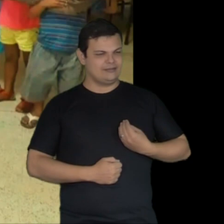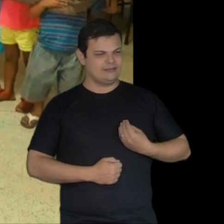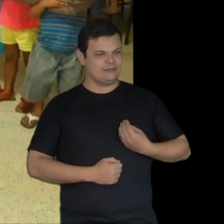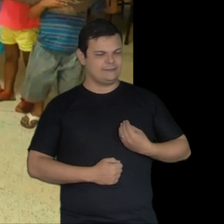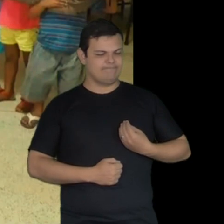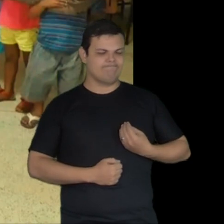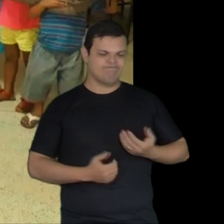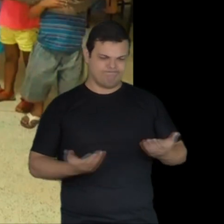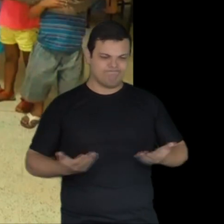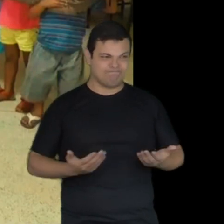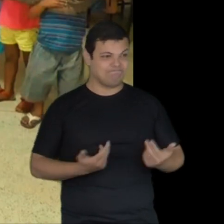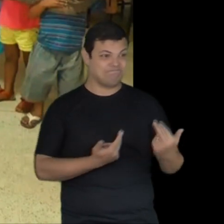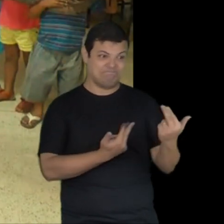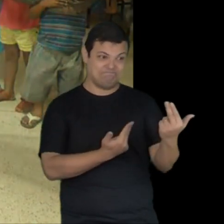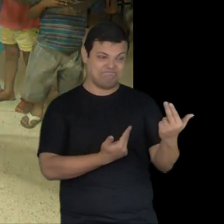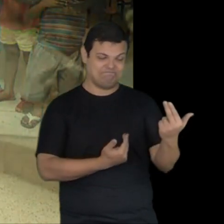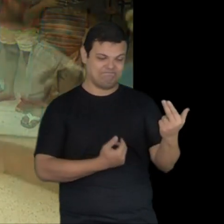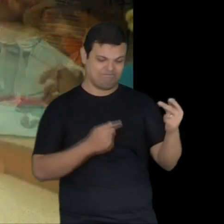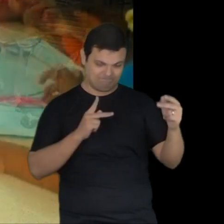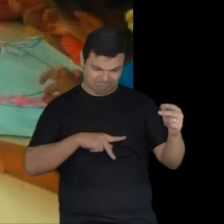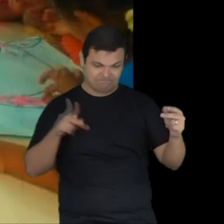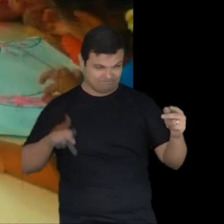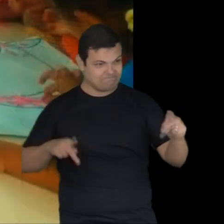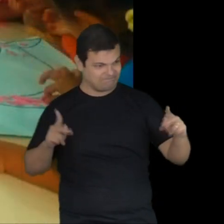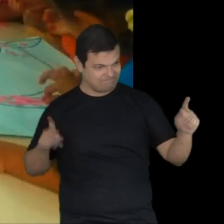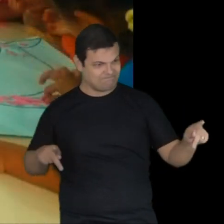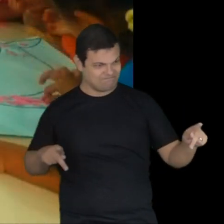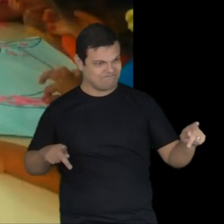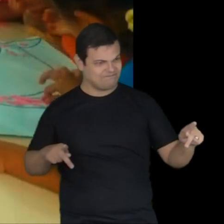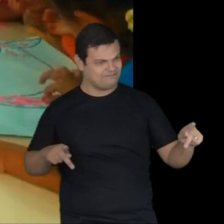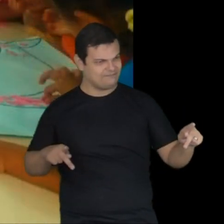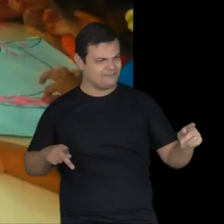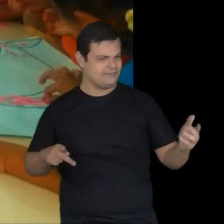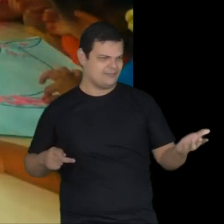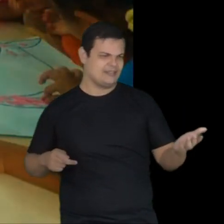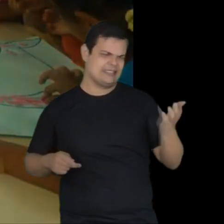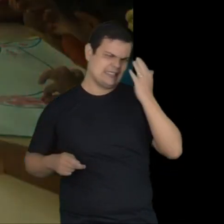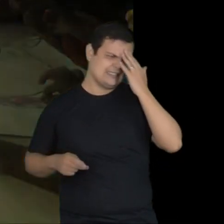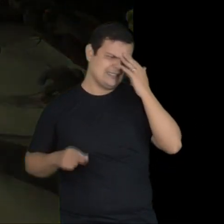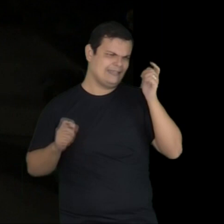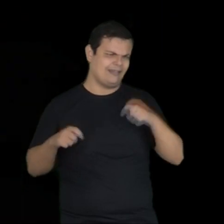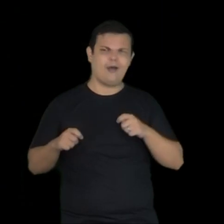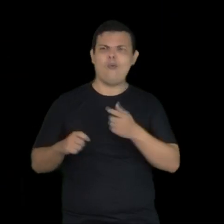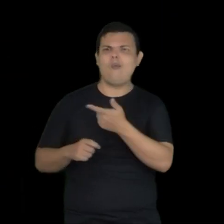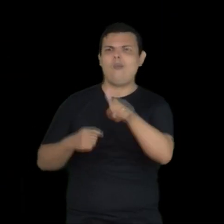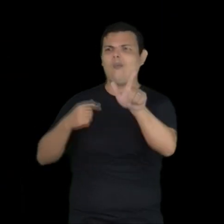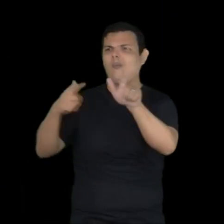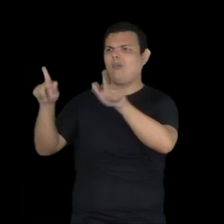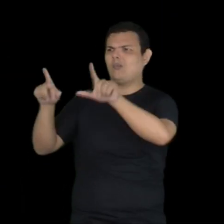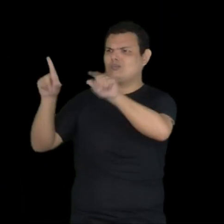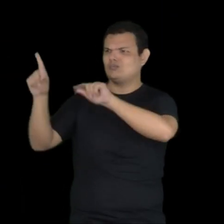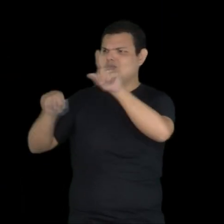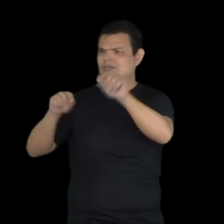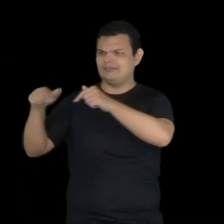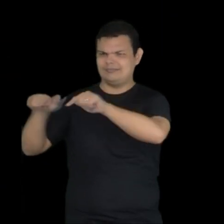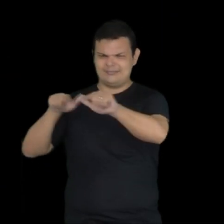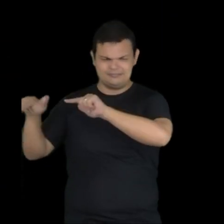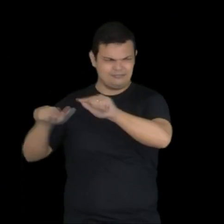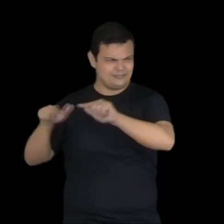Hoje eu também sou professor e sei que poderíamos ter escolhido uma de várias outras